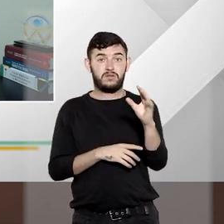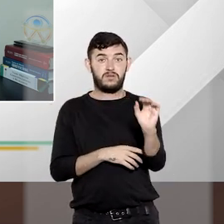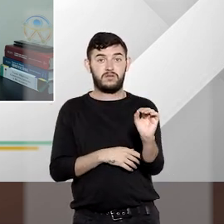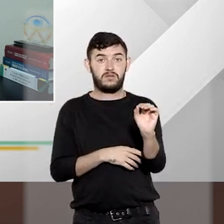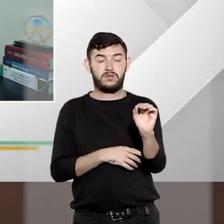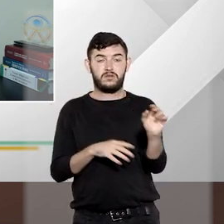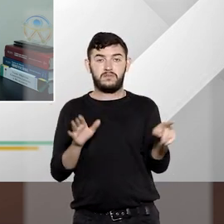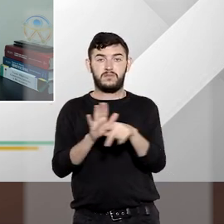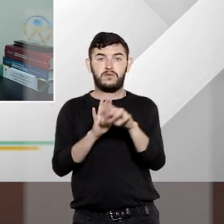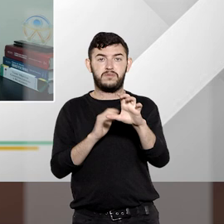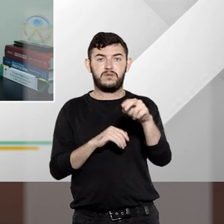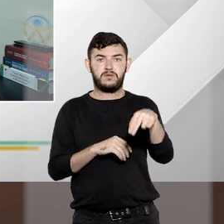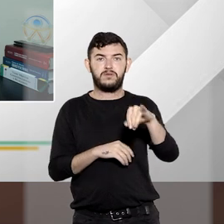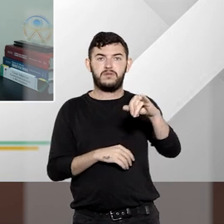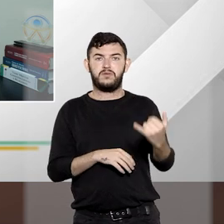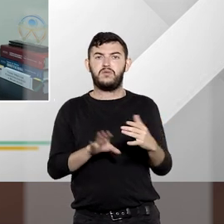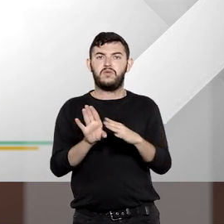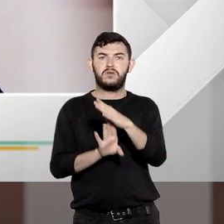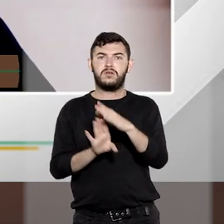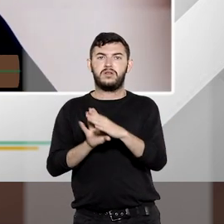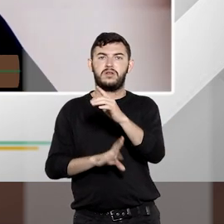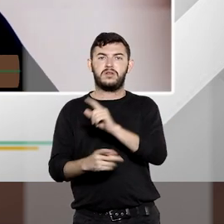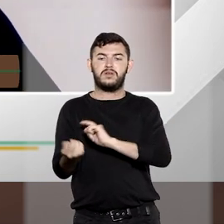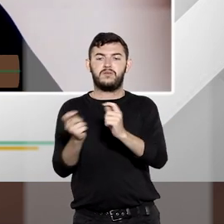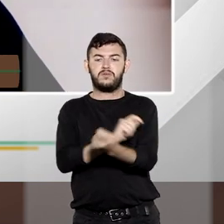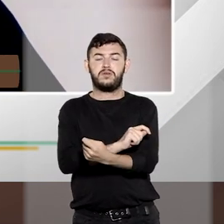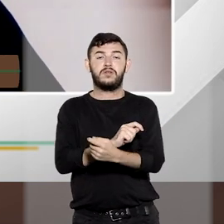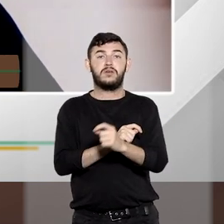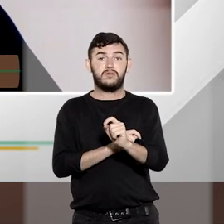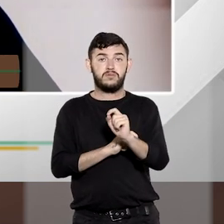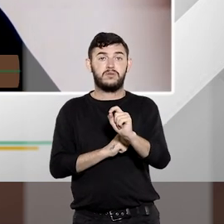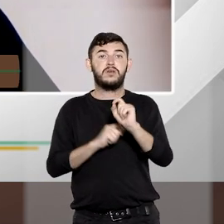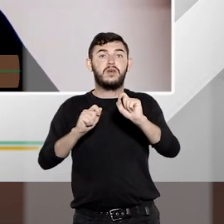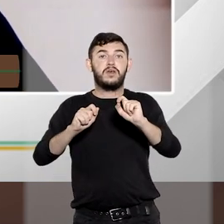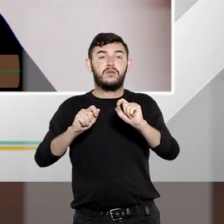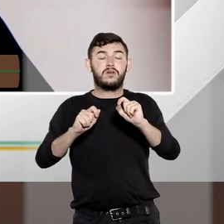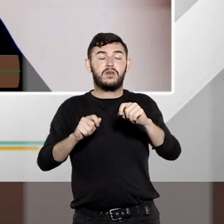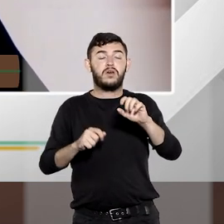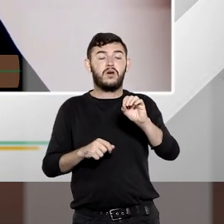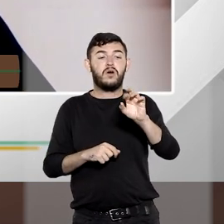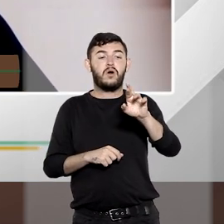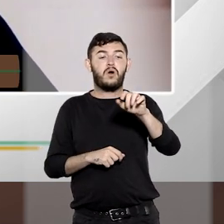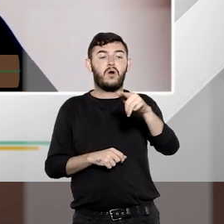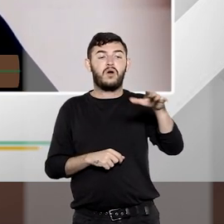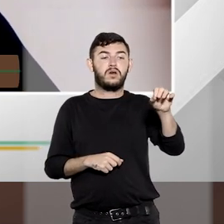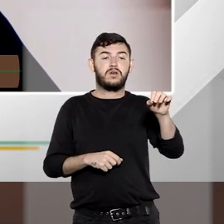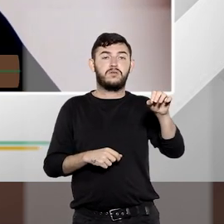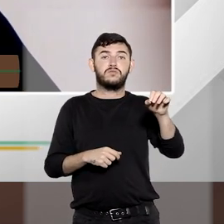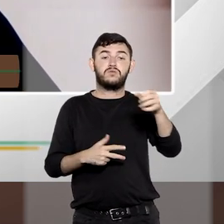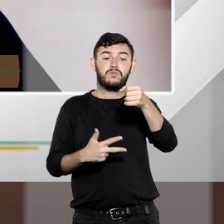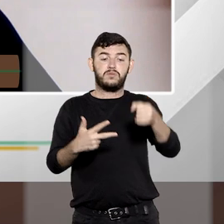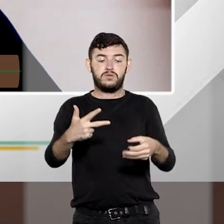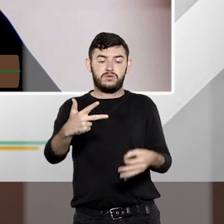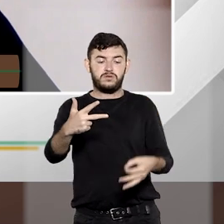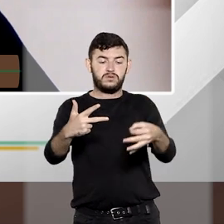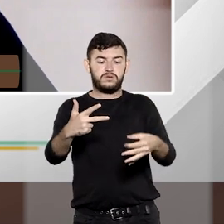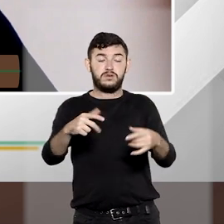ela orienta a adequação das atividades nos órgãos judiciários e serviços auxiliares às determinações